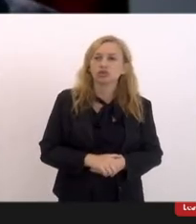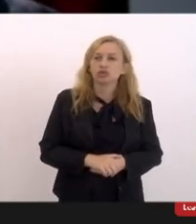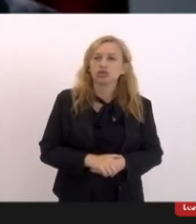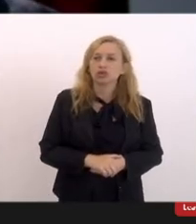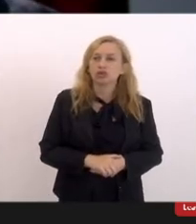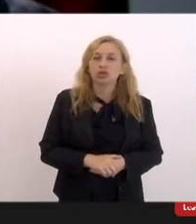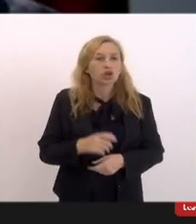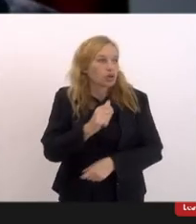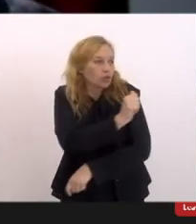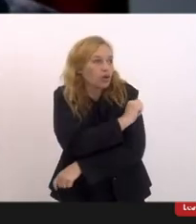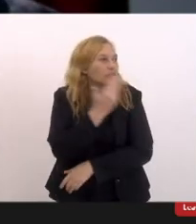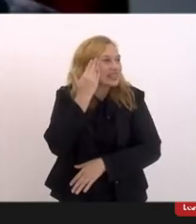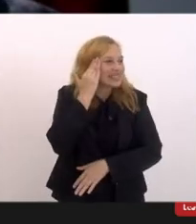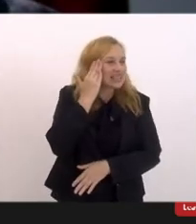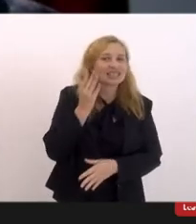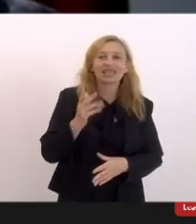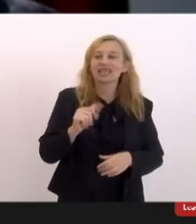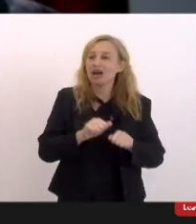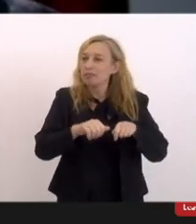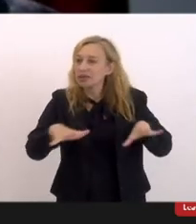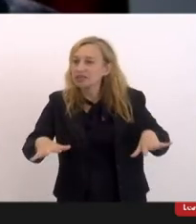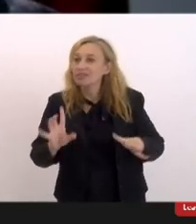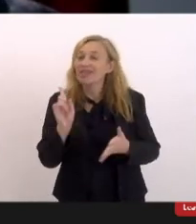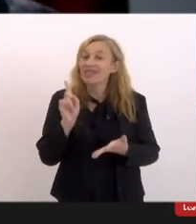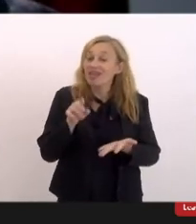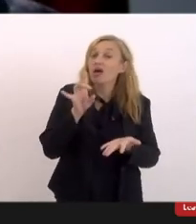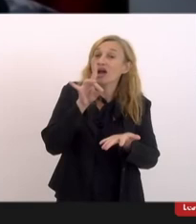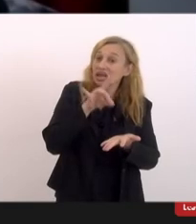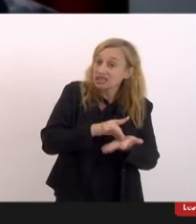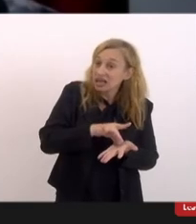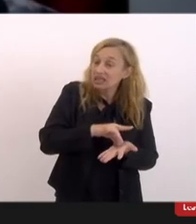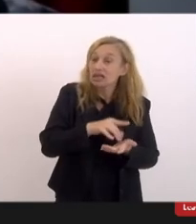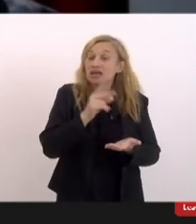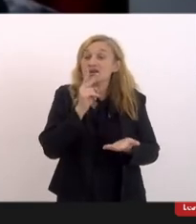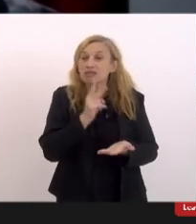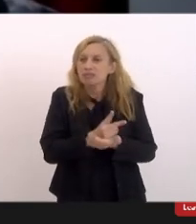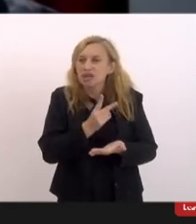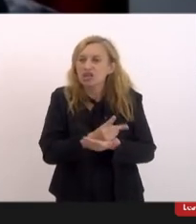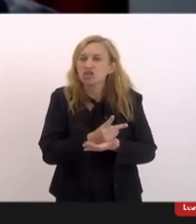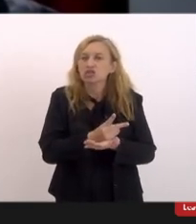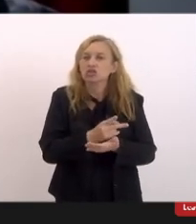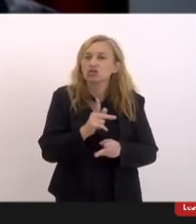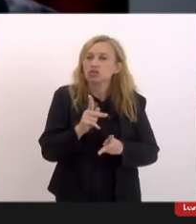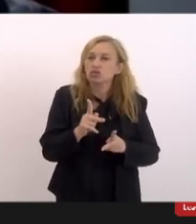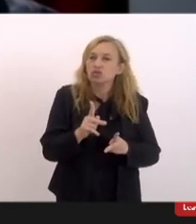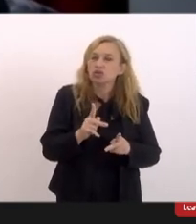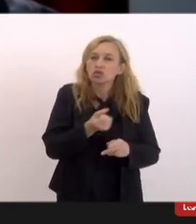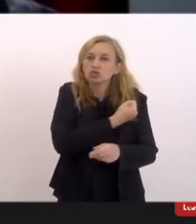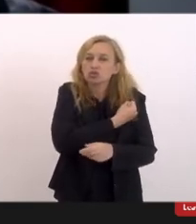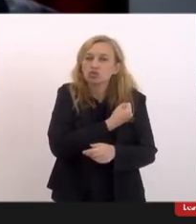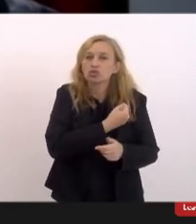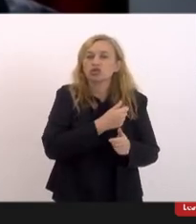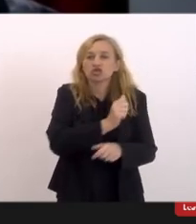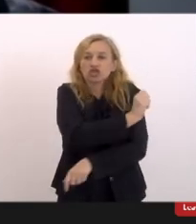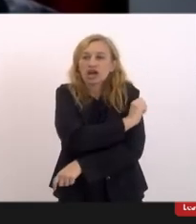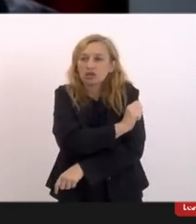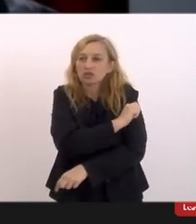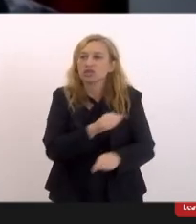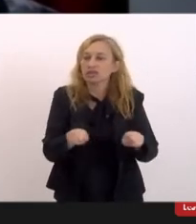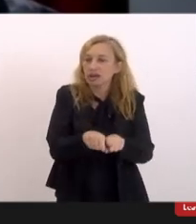entenda que a pandemia ainda é uma realidade, embora o nosso público, tanto de alunos quanto de